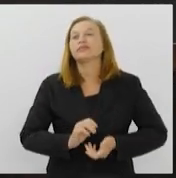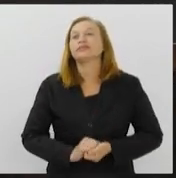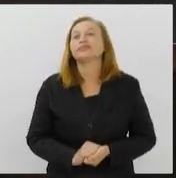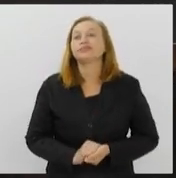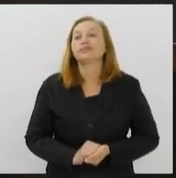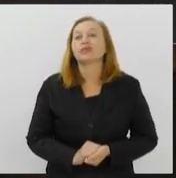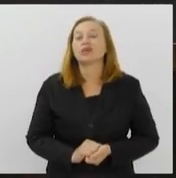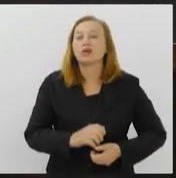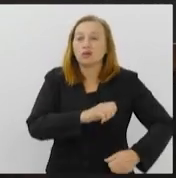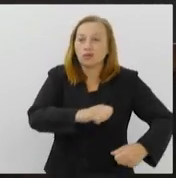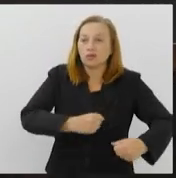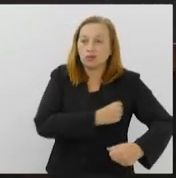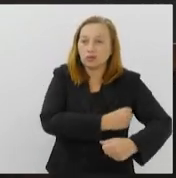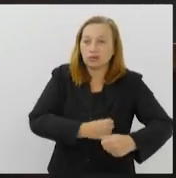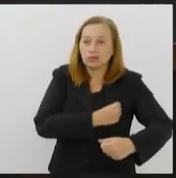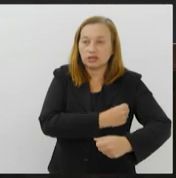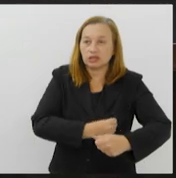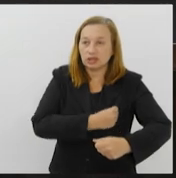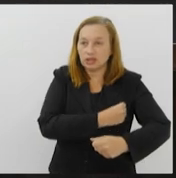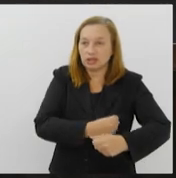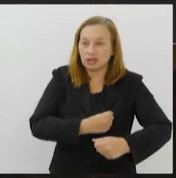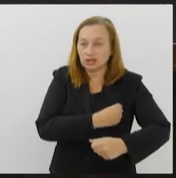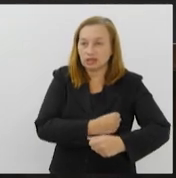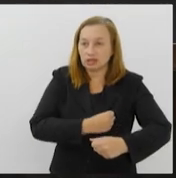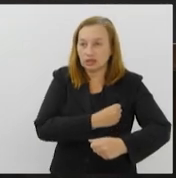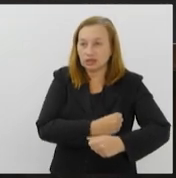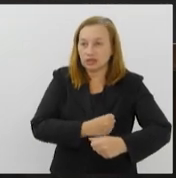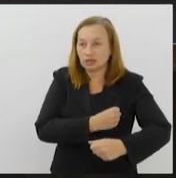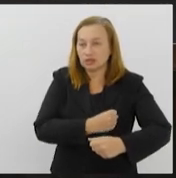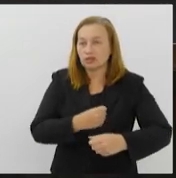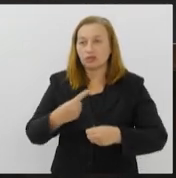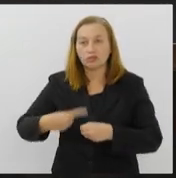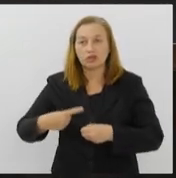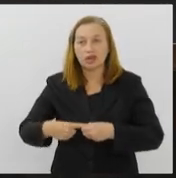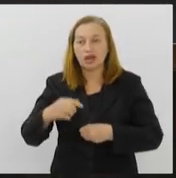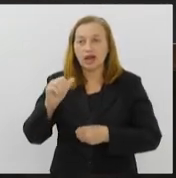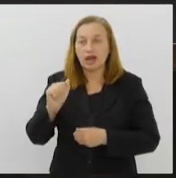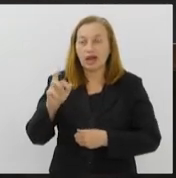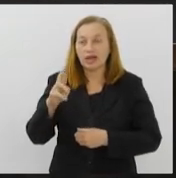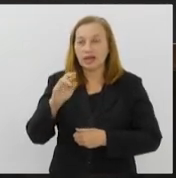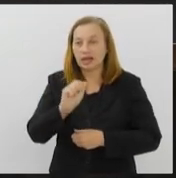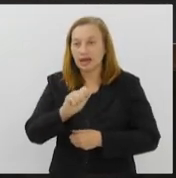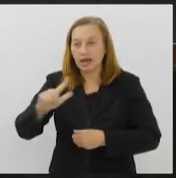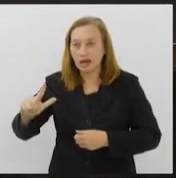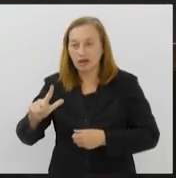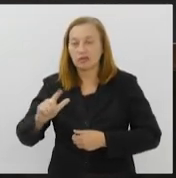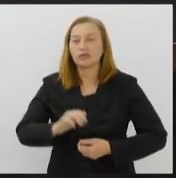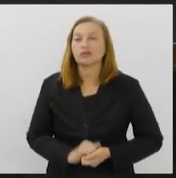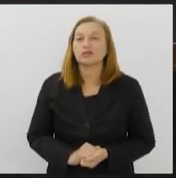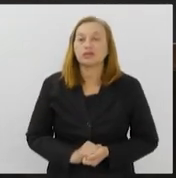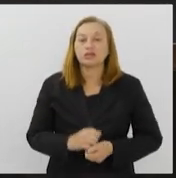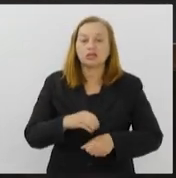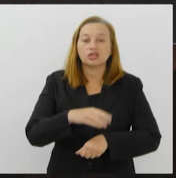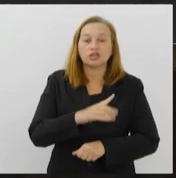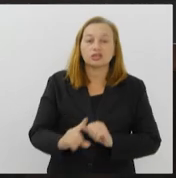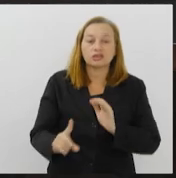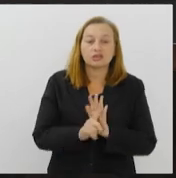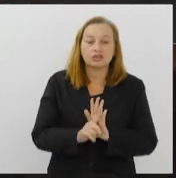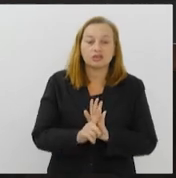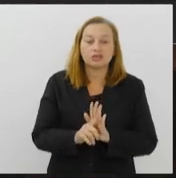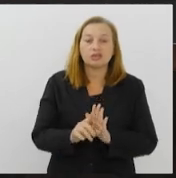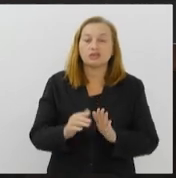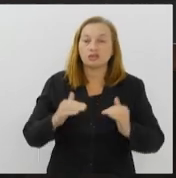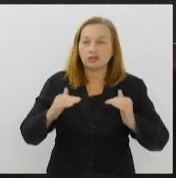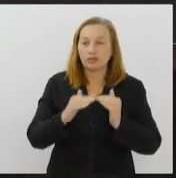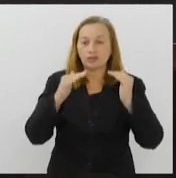de cozinhas comunitárias no município de Areal. Então, Parecer da Comissão de Indicação Legislativa,